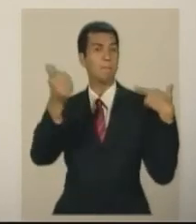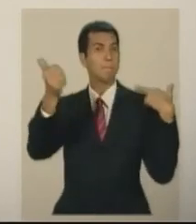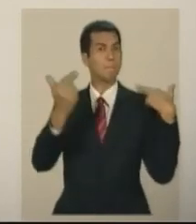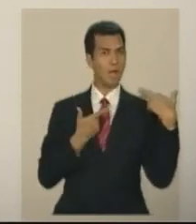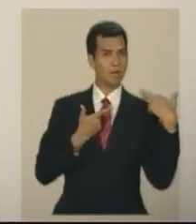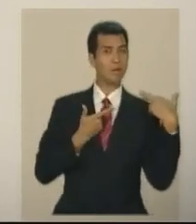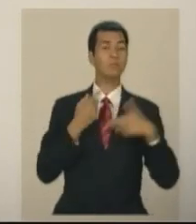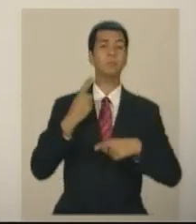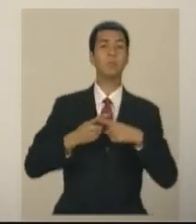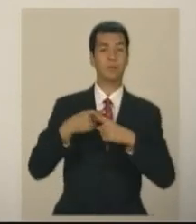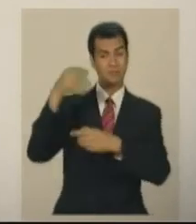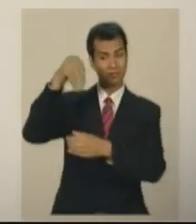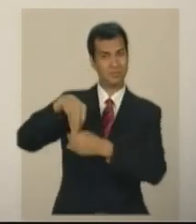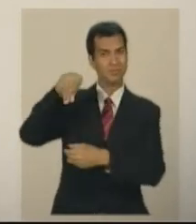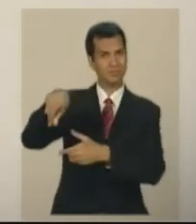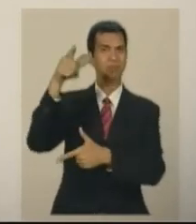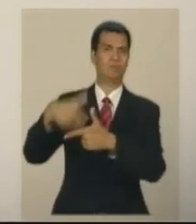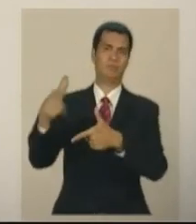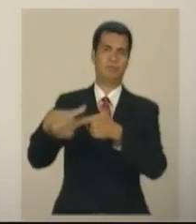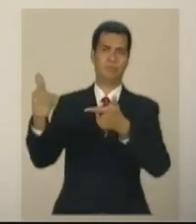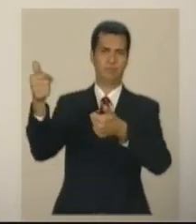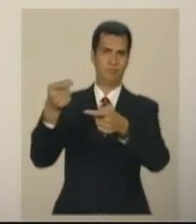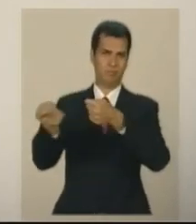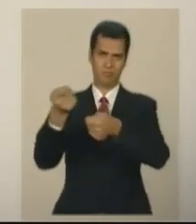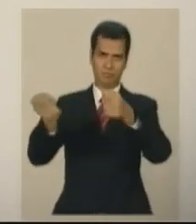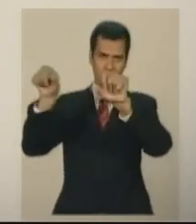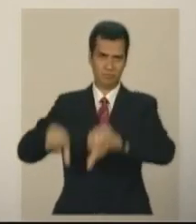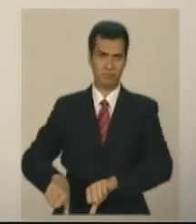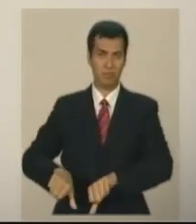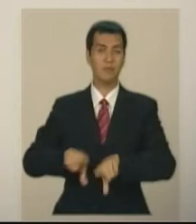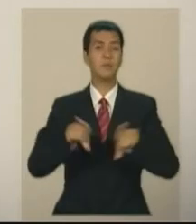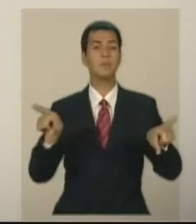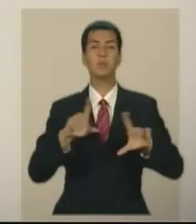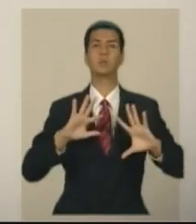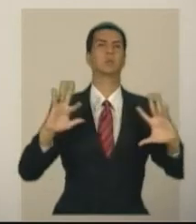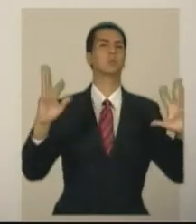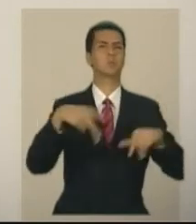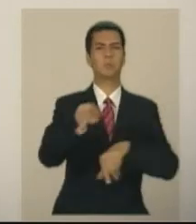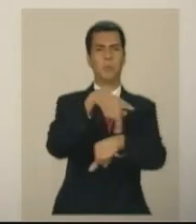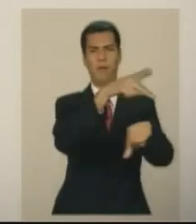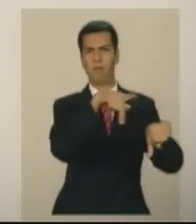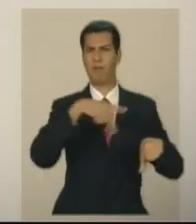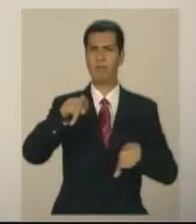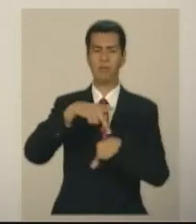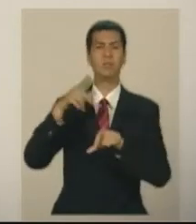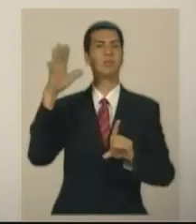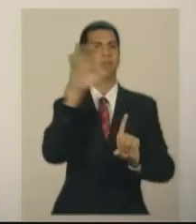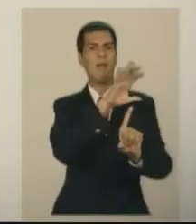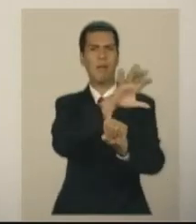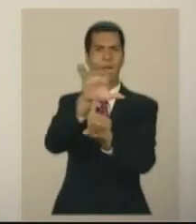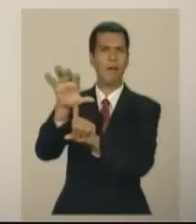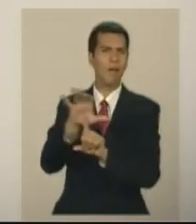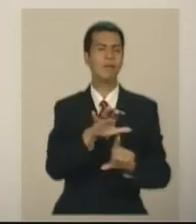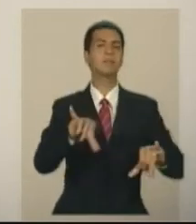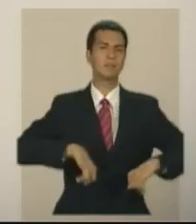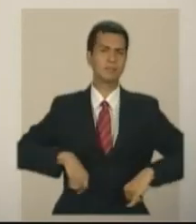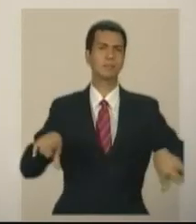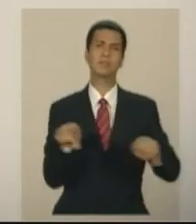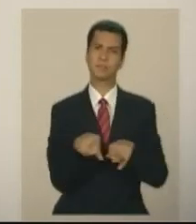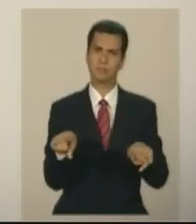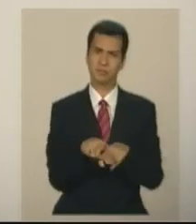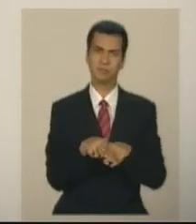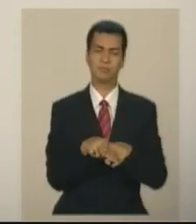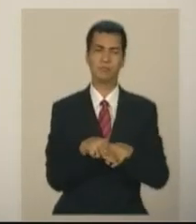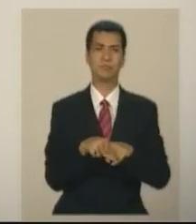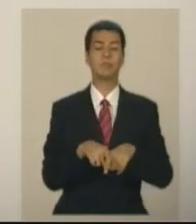que a crise começou mas todos os outros países sofrem as consequências de alguma forma Ainda